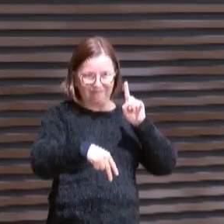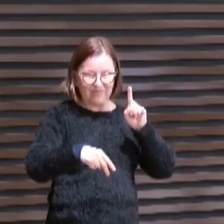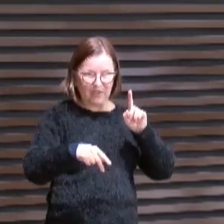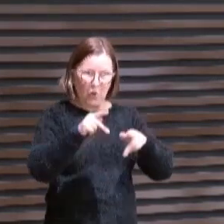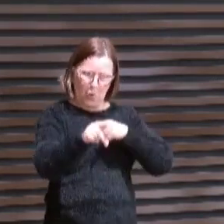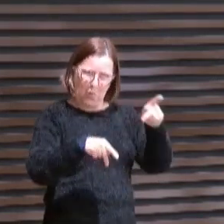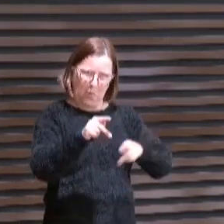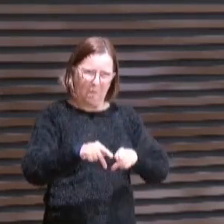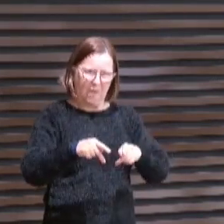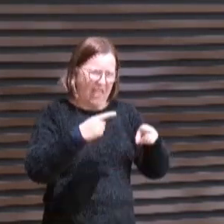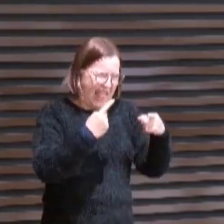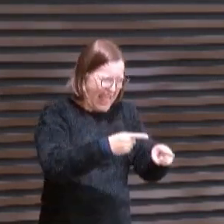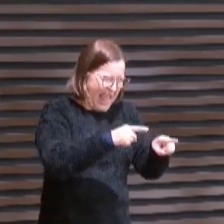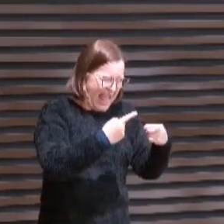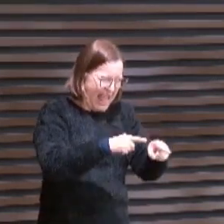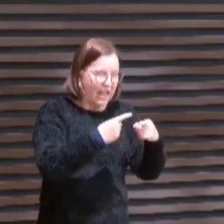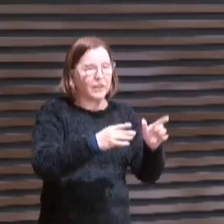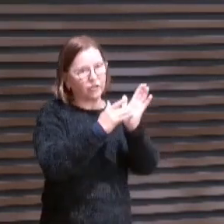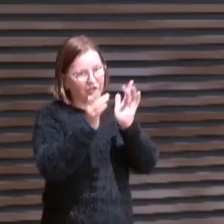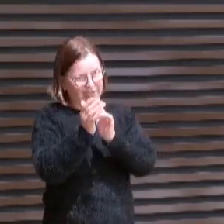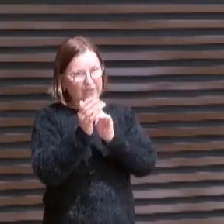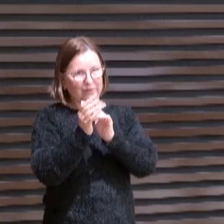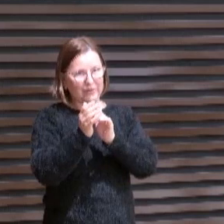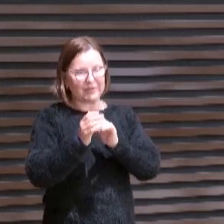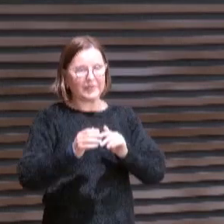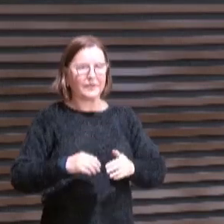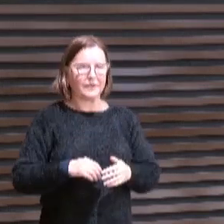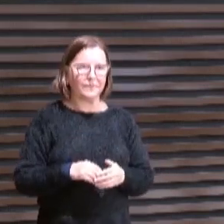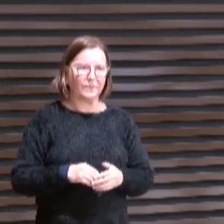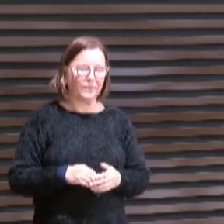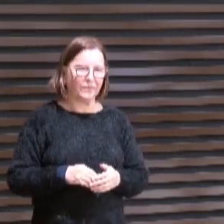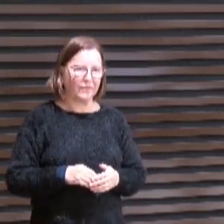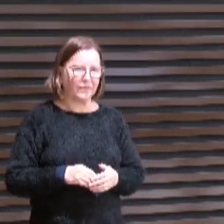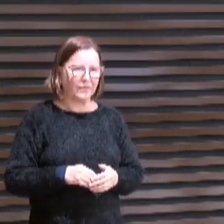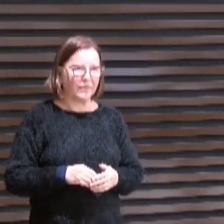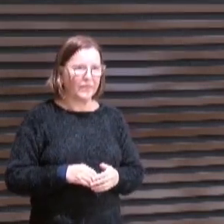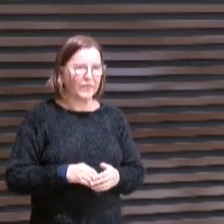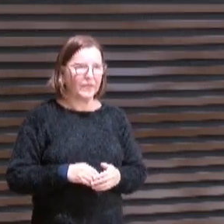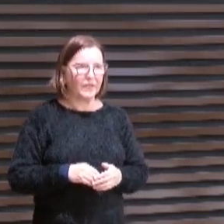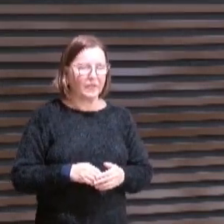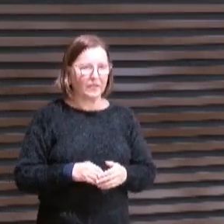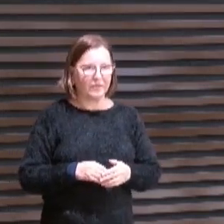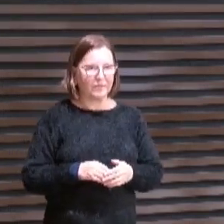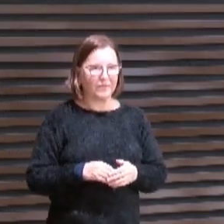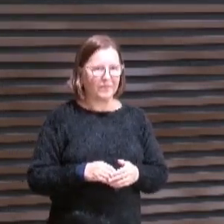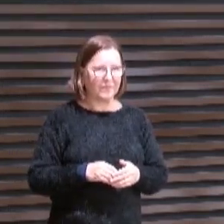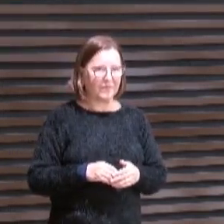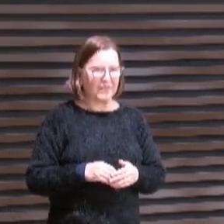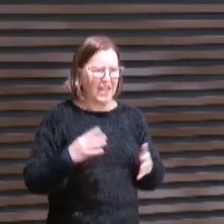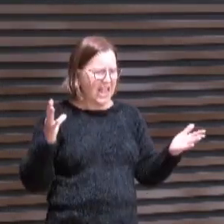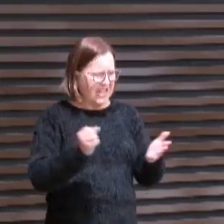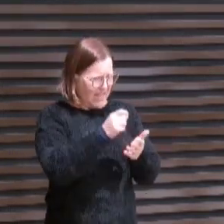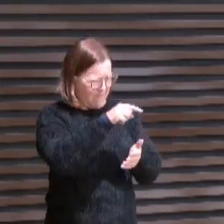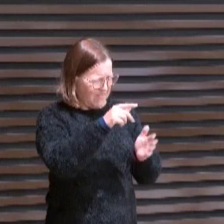O Senhor não disse que constrói o templo, destrói o templo, e em 3 dias reedifica? Salva-te a ti mesmo e salva